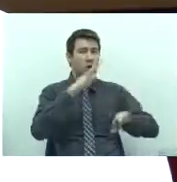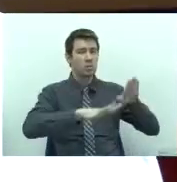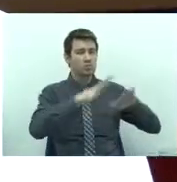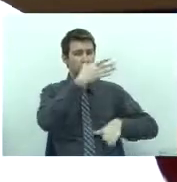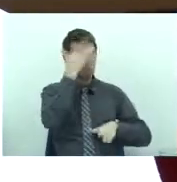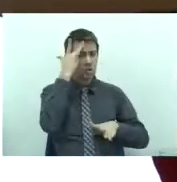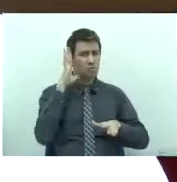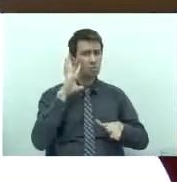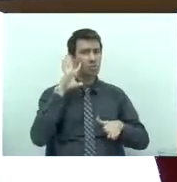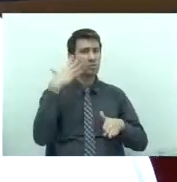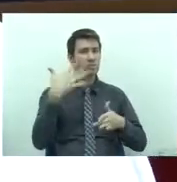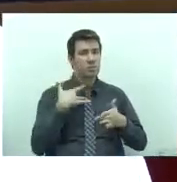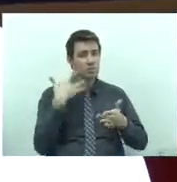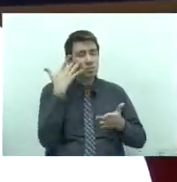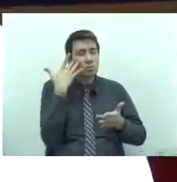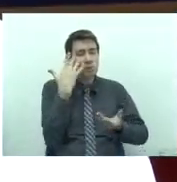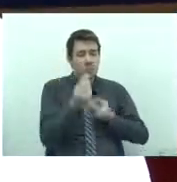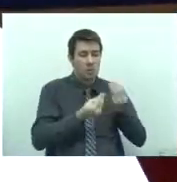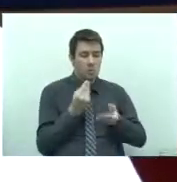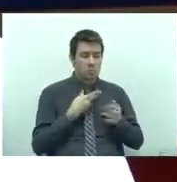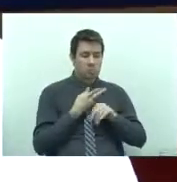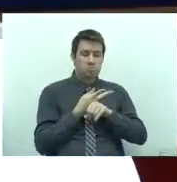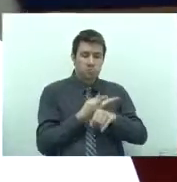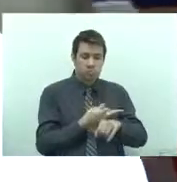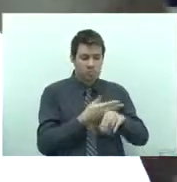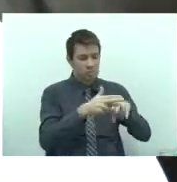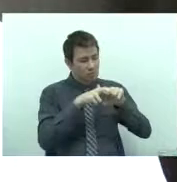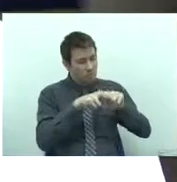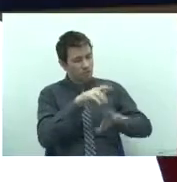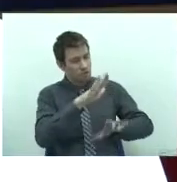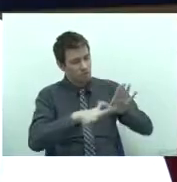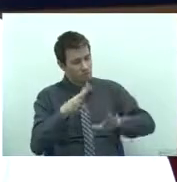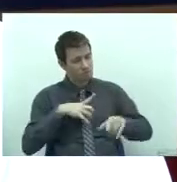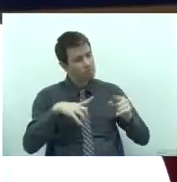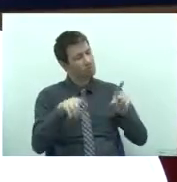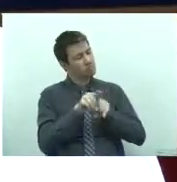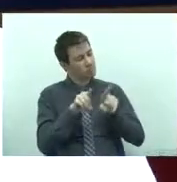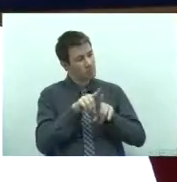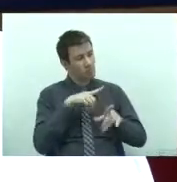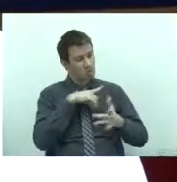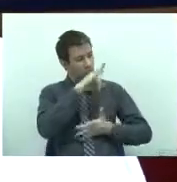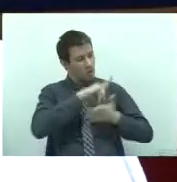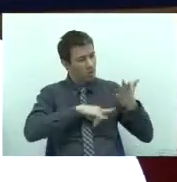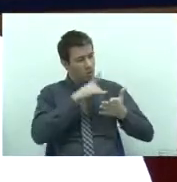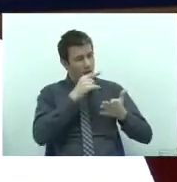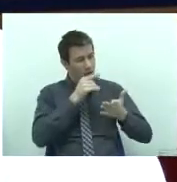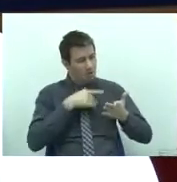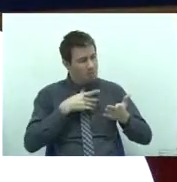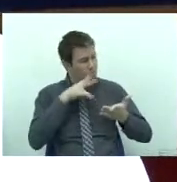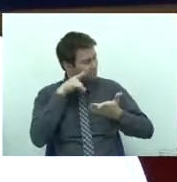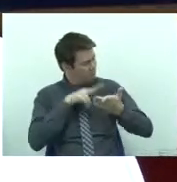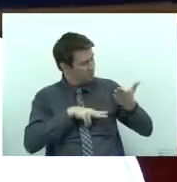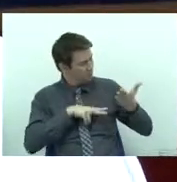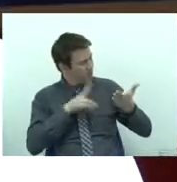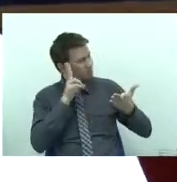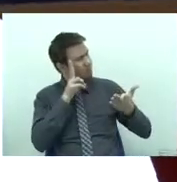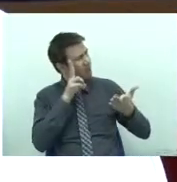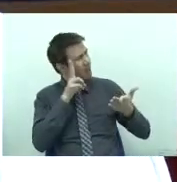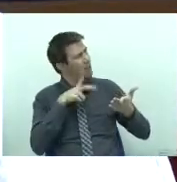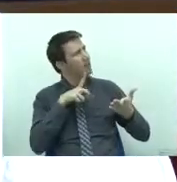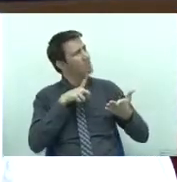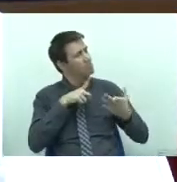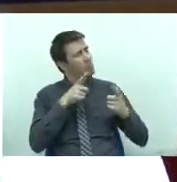alguma situação e ela não sabe para onde buscar. E com ela tendo em mão uma conta de água, ela vai lembrar, ela vai falar, não, eu já sei onde que eu vou